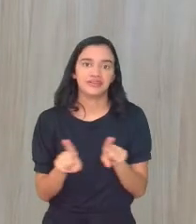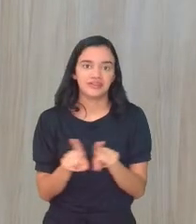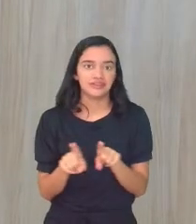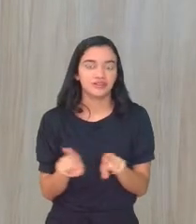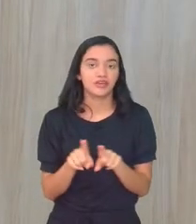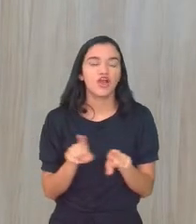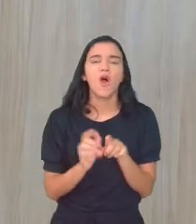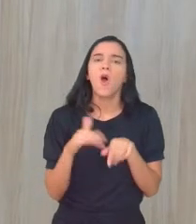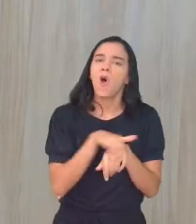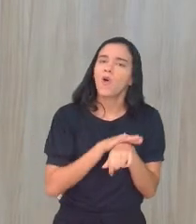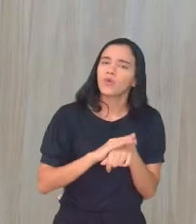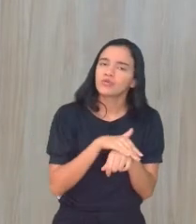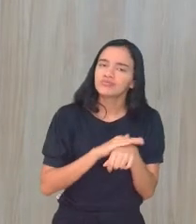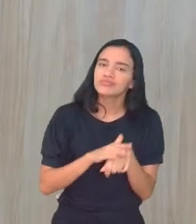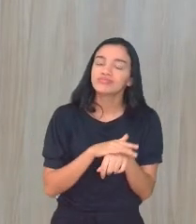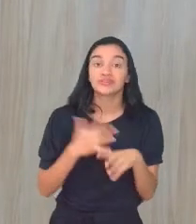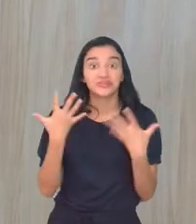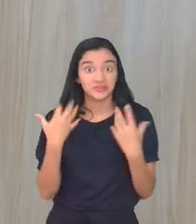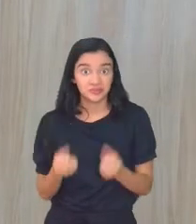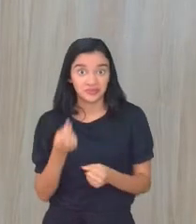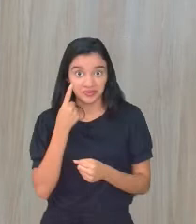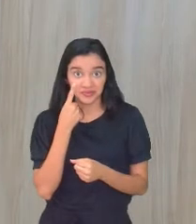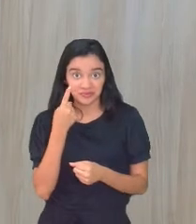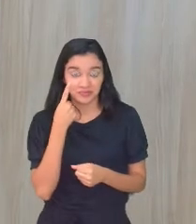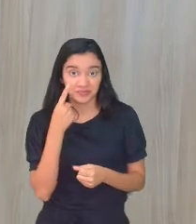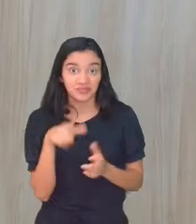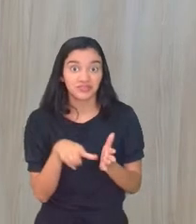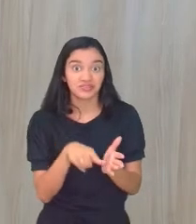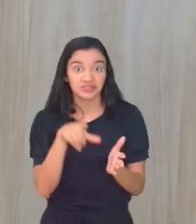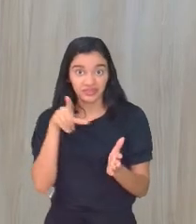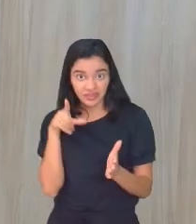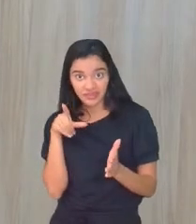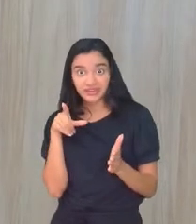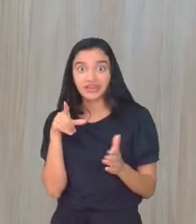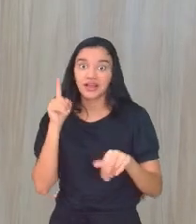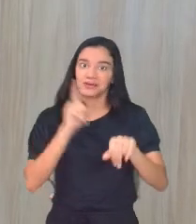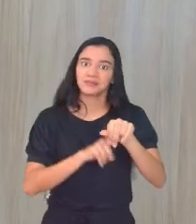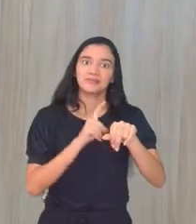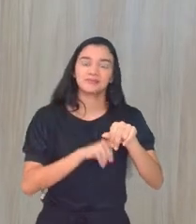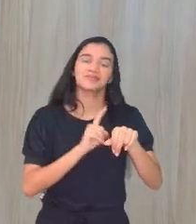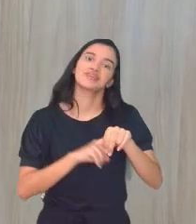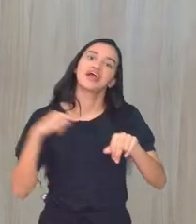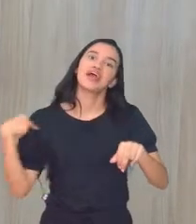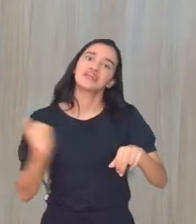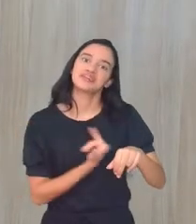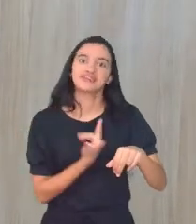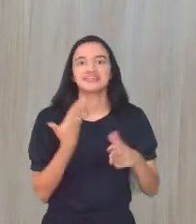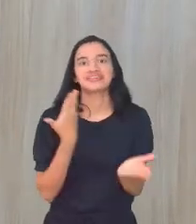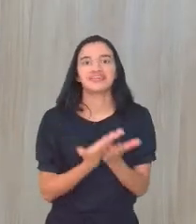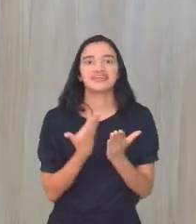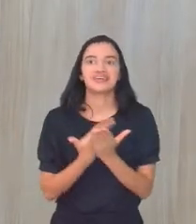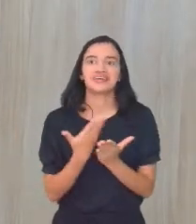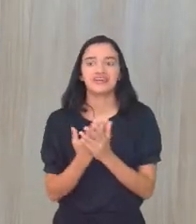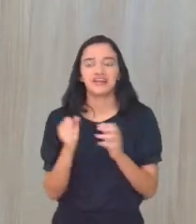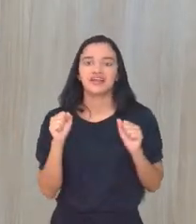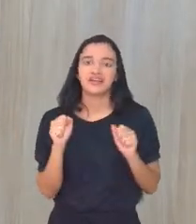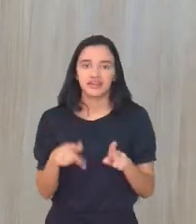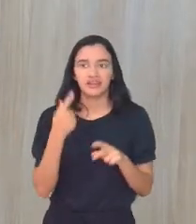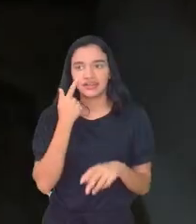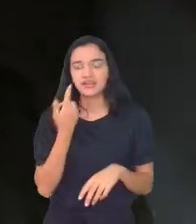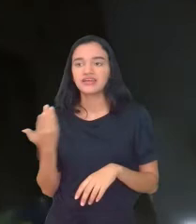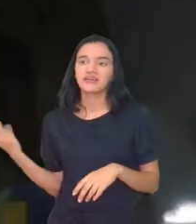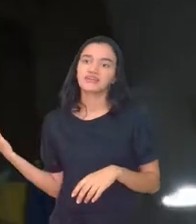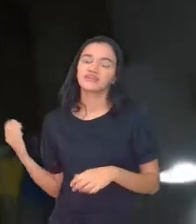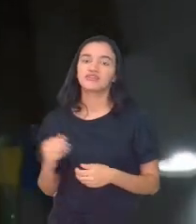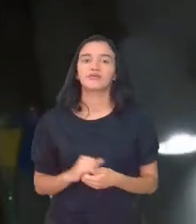né, conversando com ele. Então vamos colocar aqui antes que esgote o tempo da nossa aula. Ok? Então,